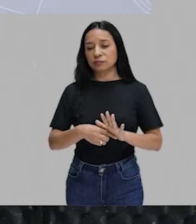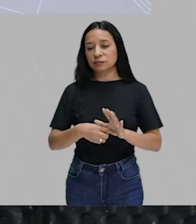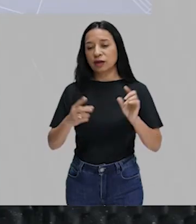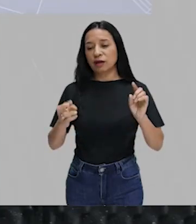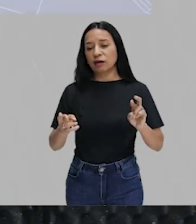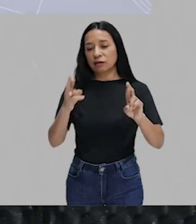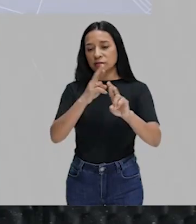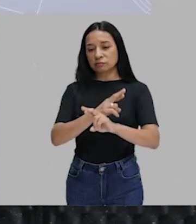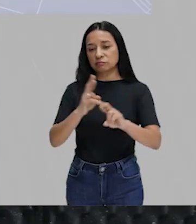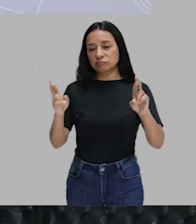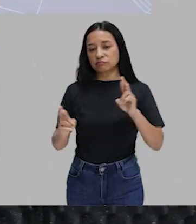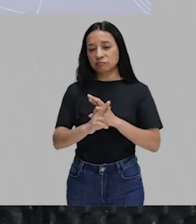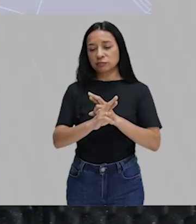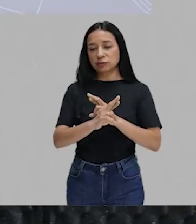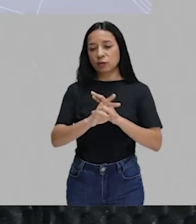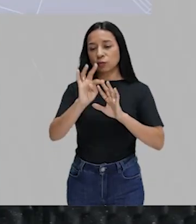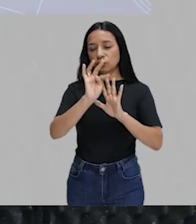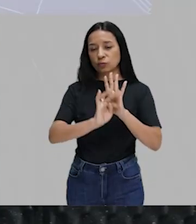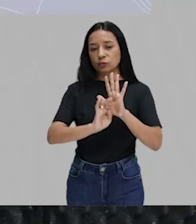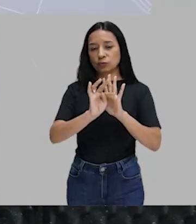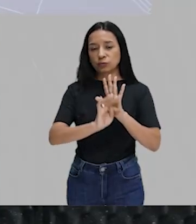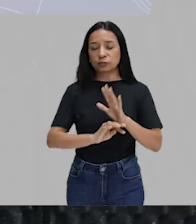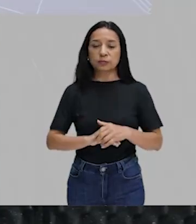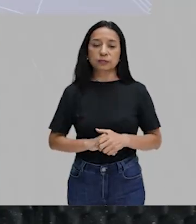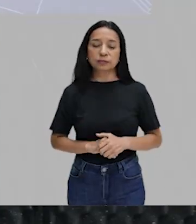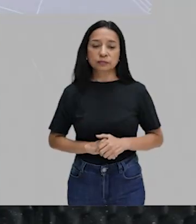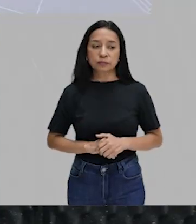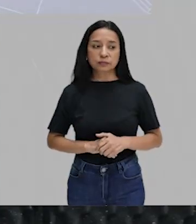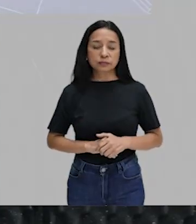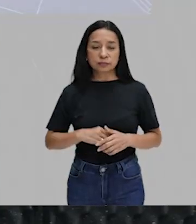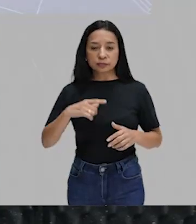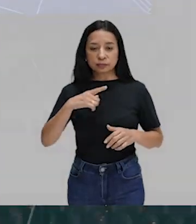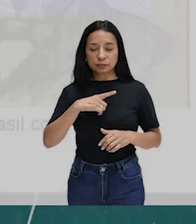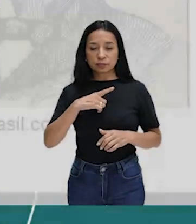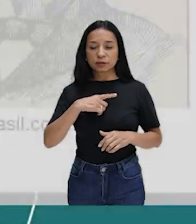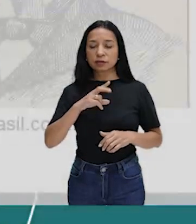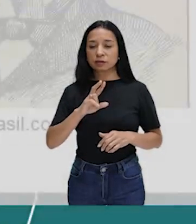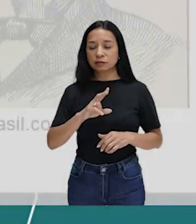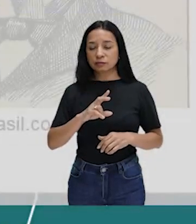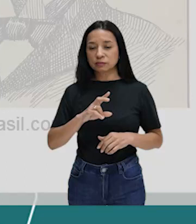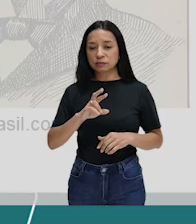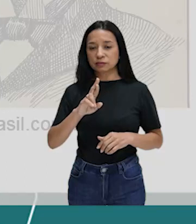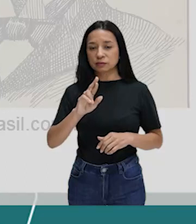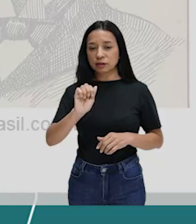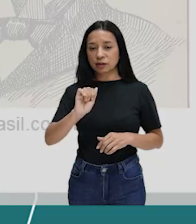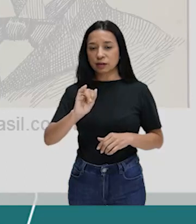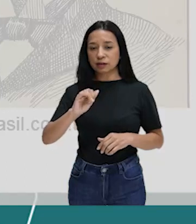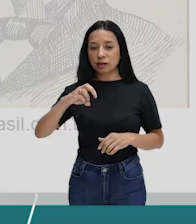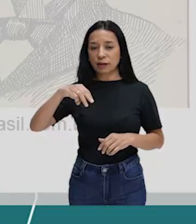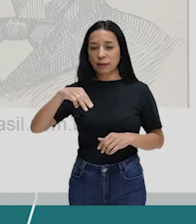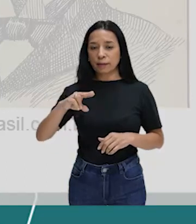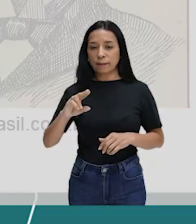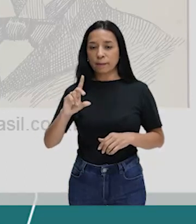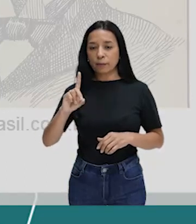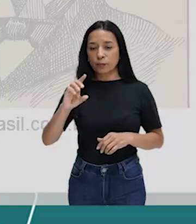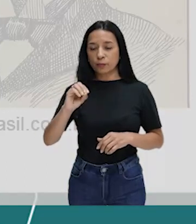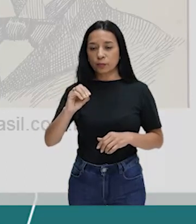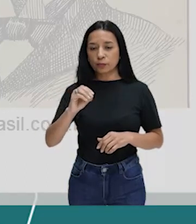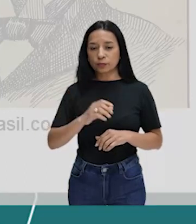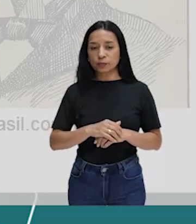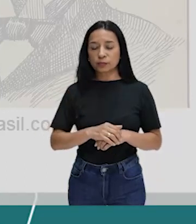intertextualidade na música do Belchior. Eu tenho o Raimundo Correia, que é o Raimundo da Mota de Azevedo